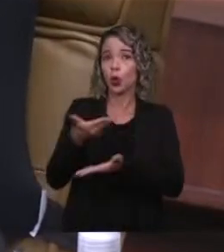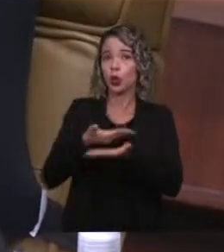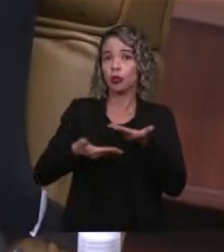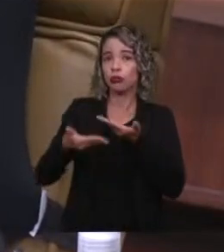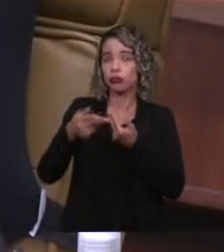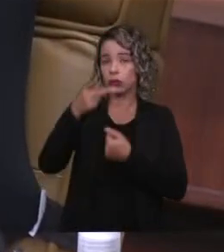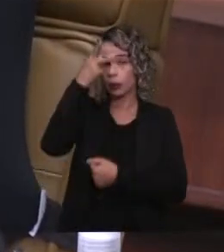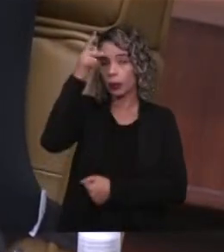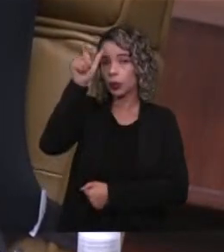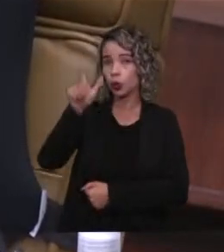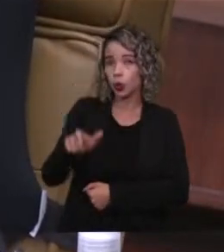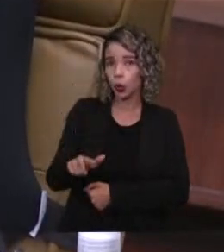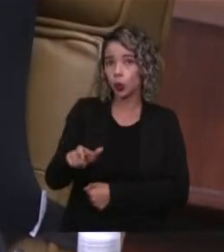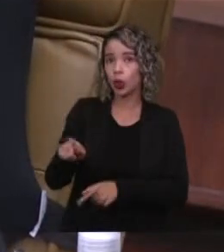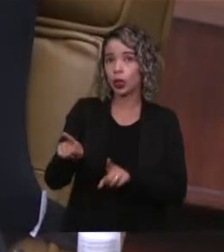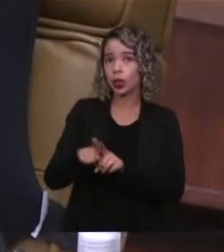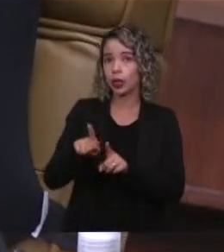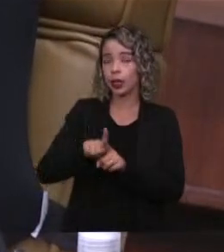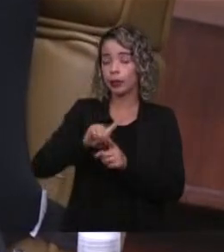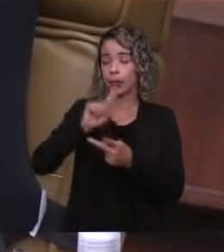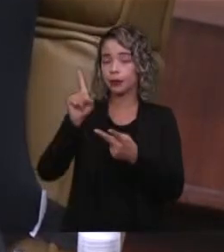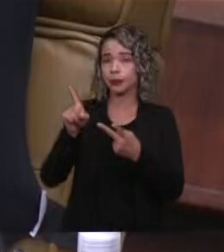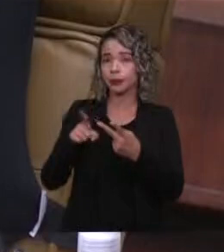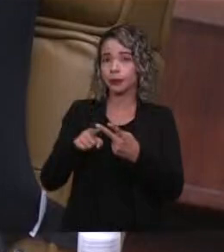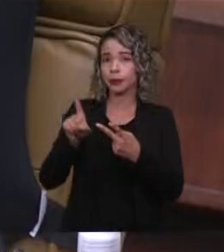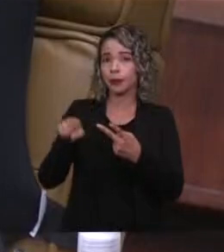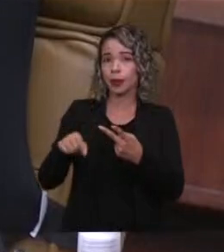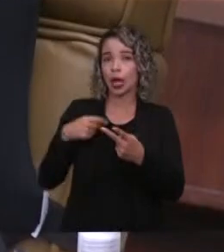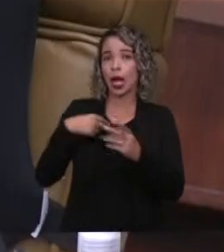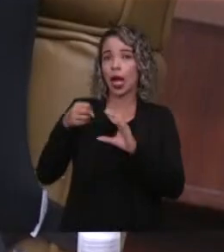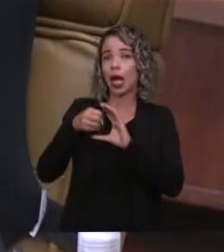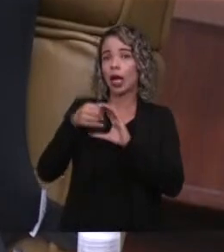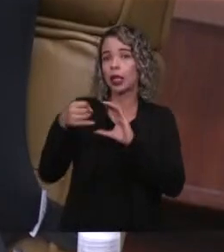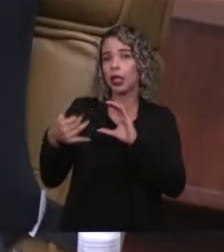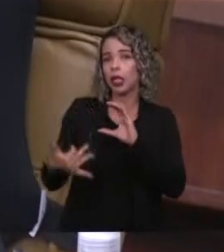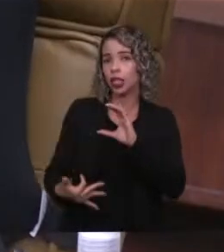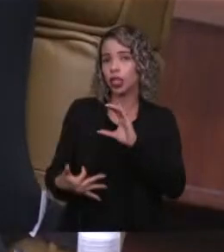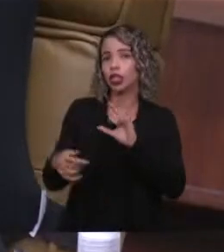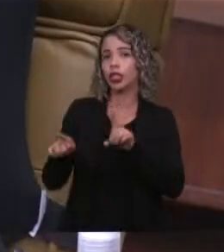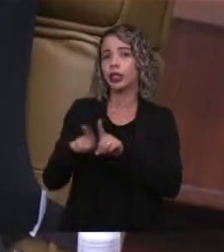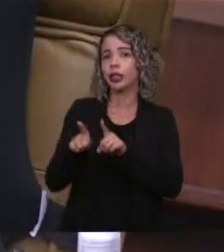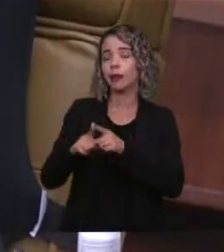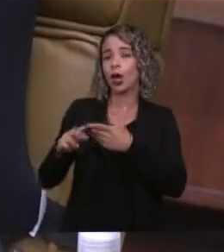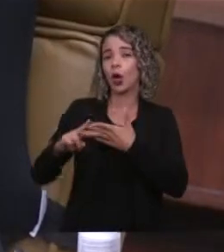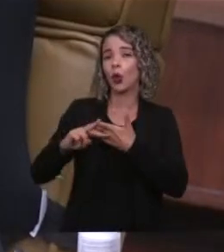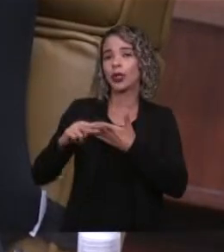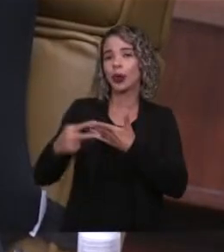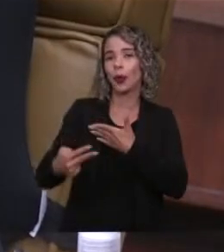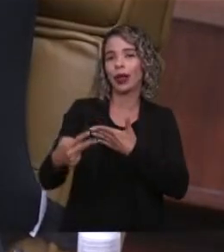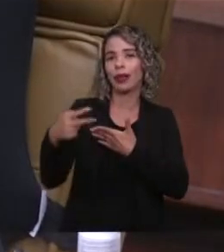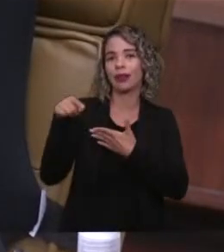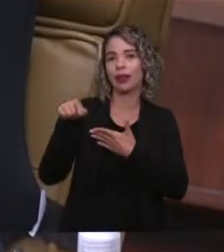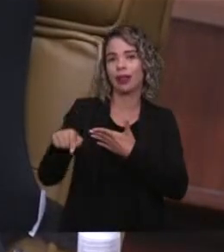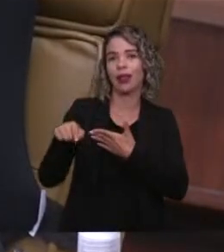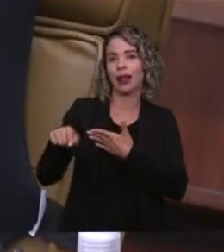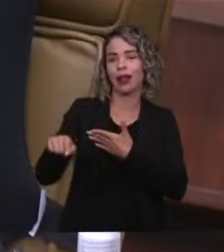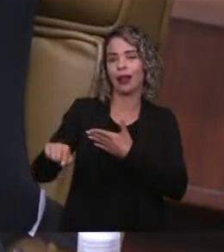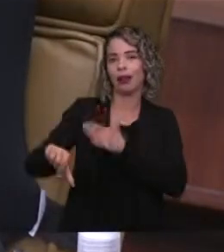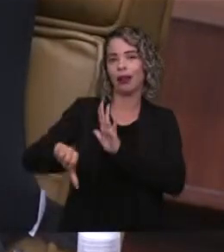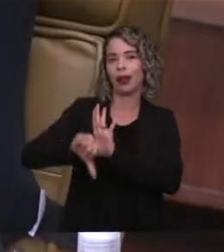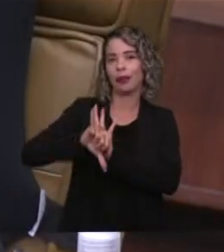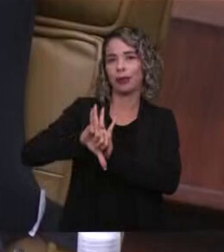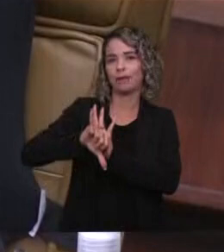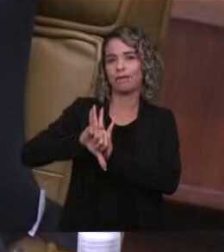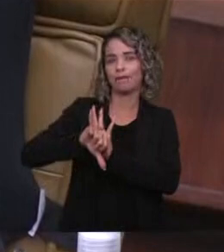relacionados ao agente, como dois, as características e as consequências do ato.